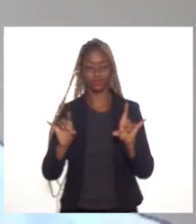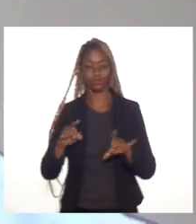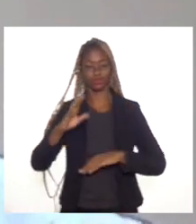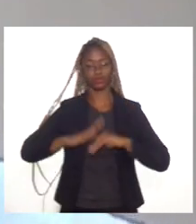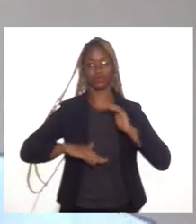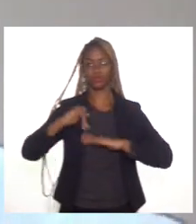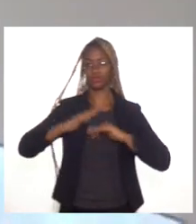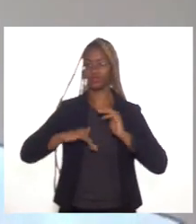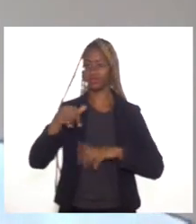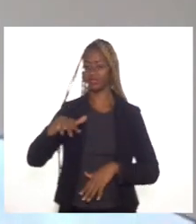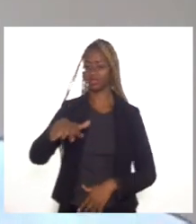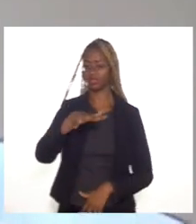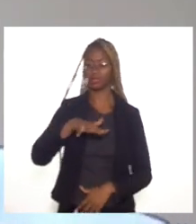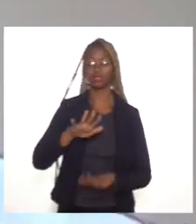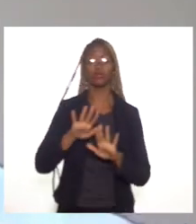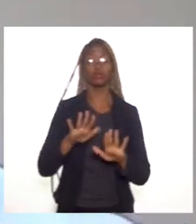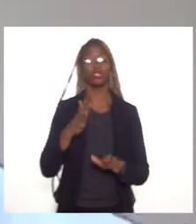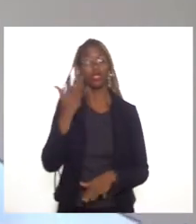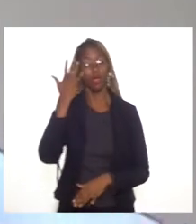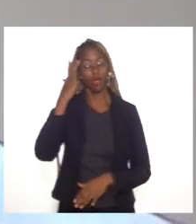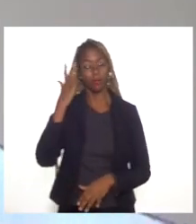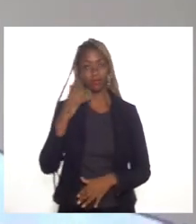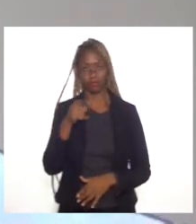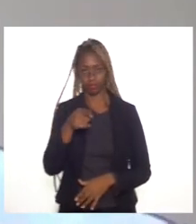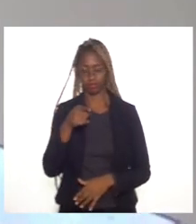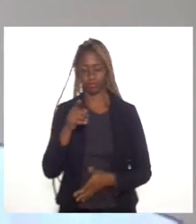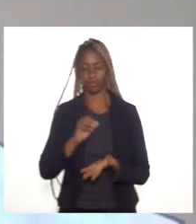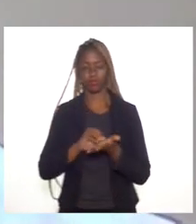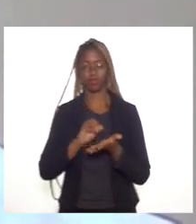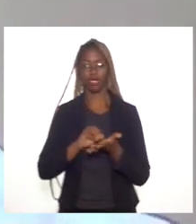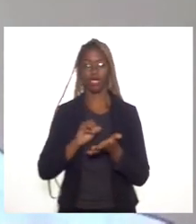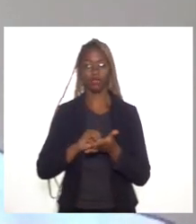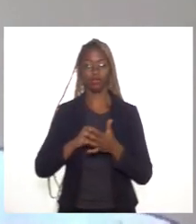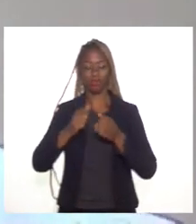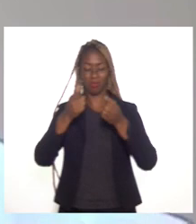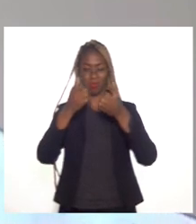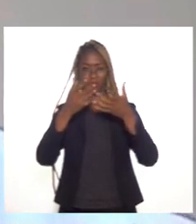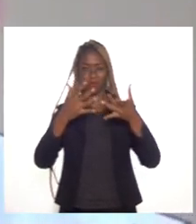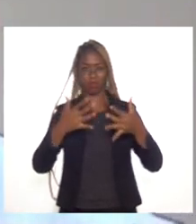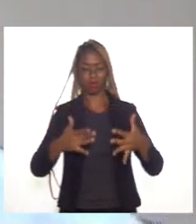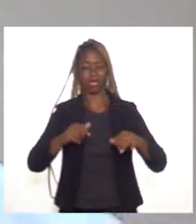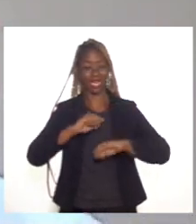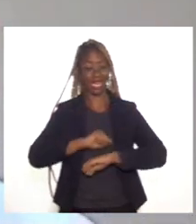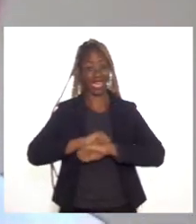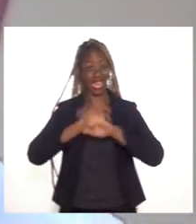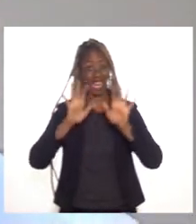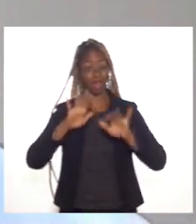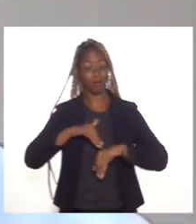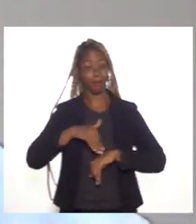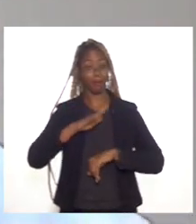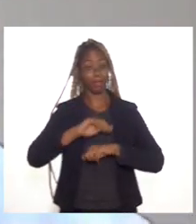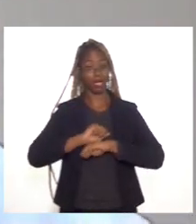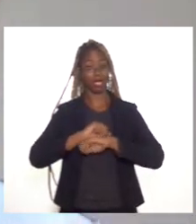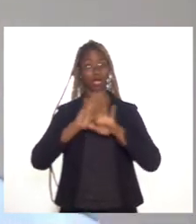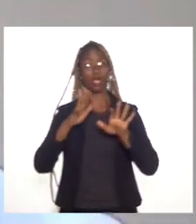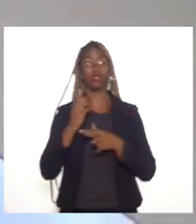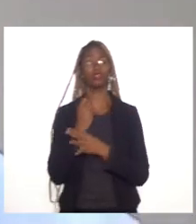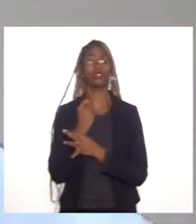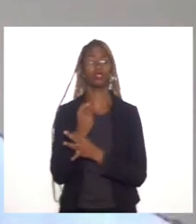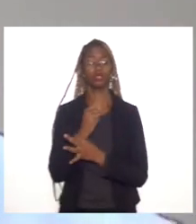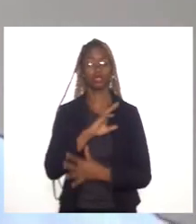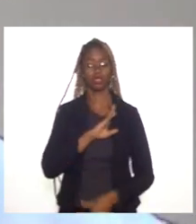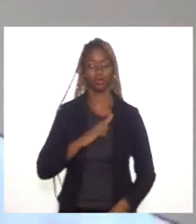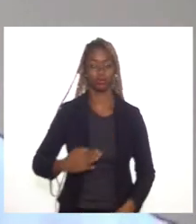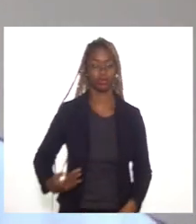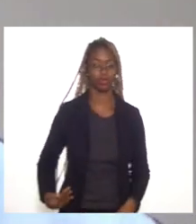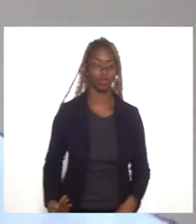profissionais da área, mas eu sinto falta de uma diretriz mais explícita, mais explícita na segurança pública, no